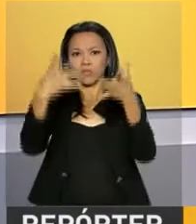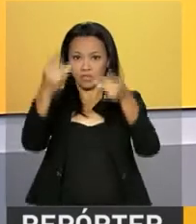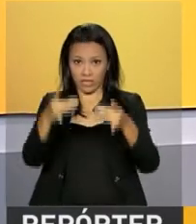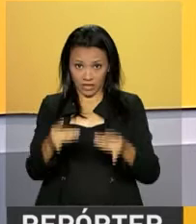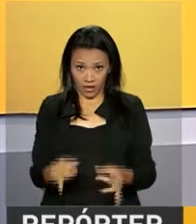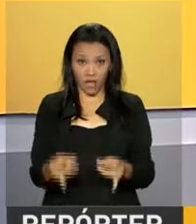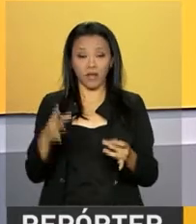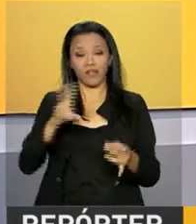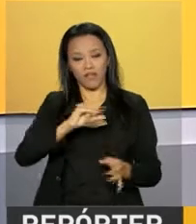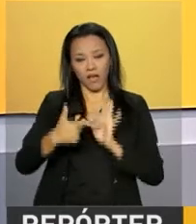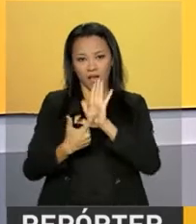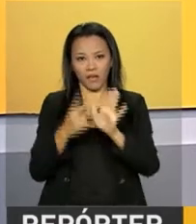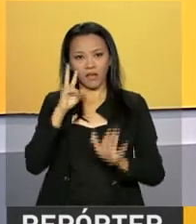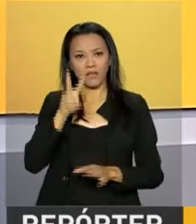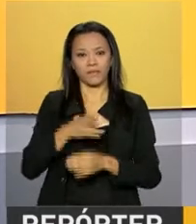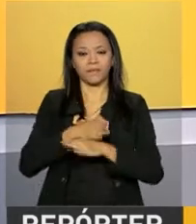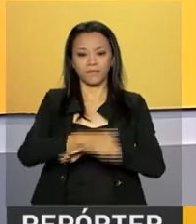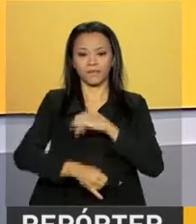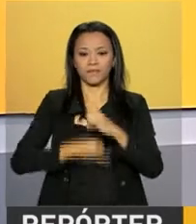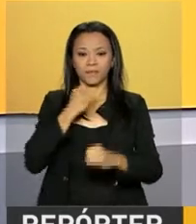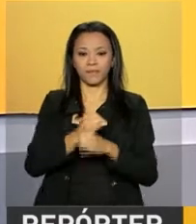estão no site